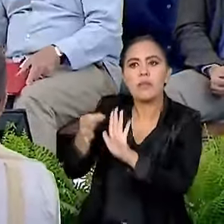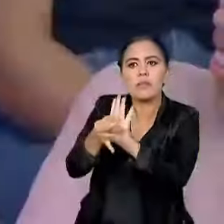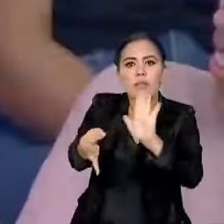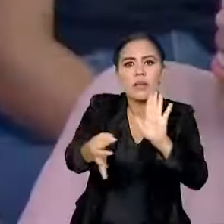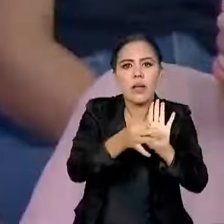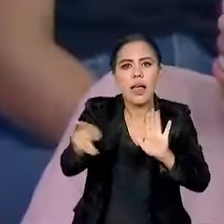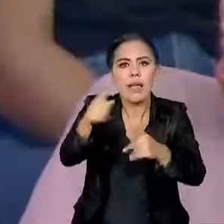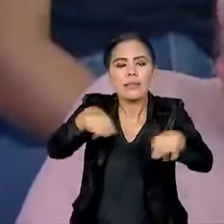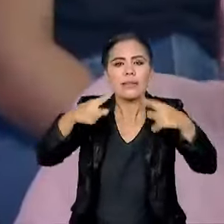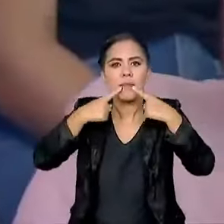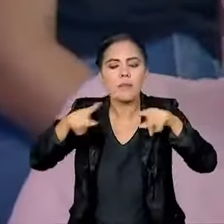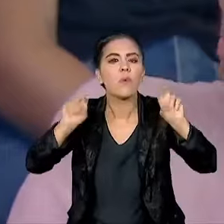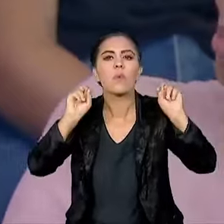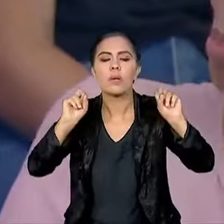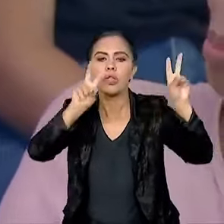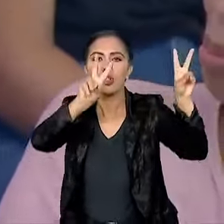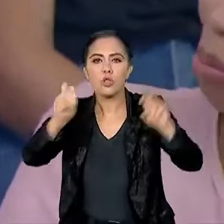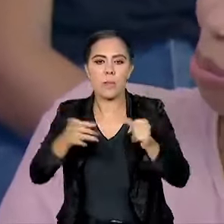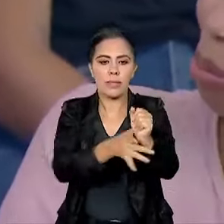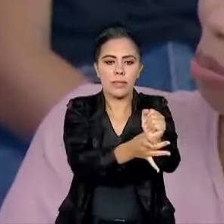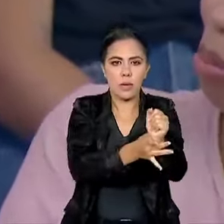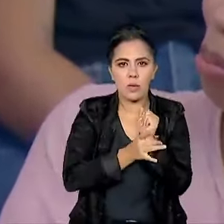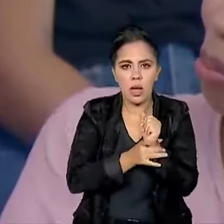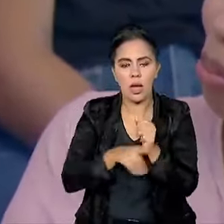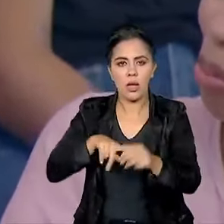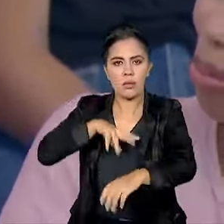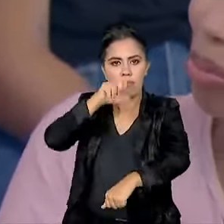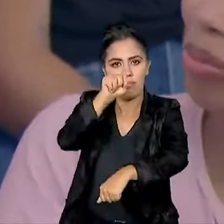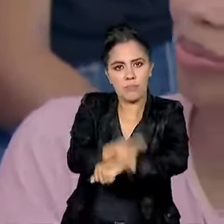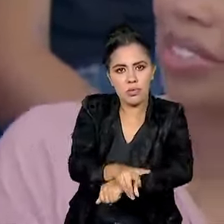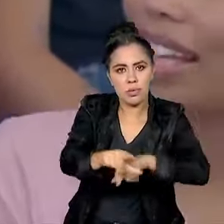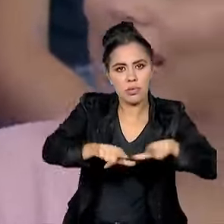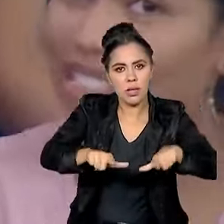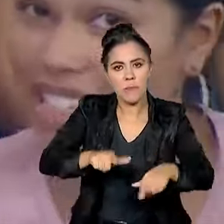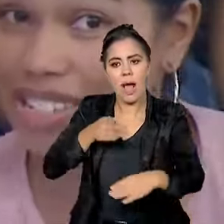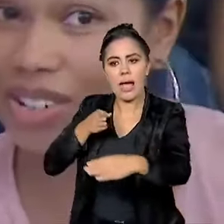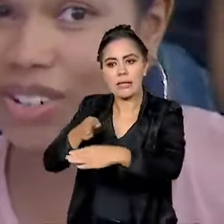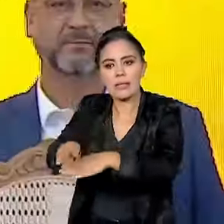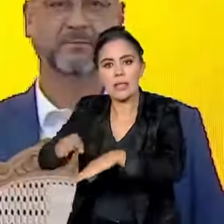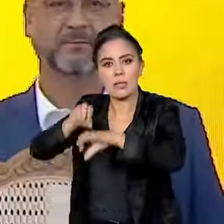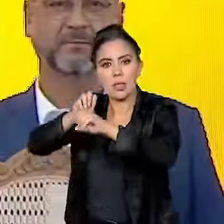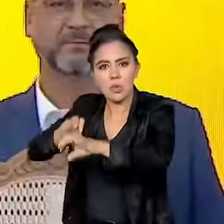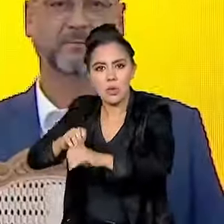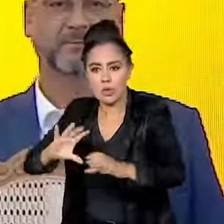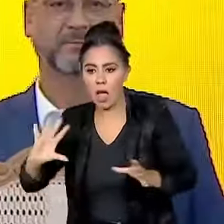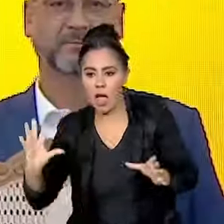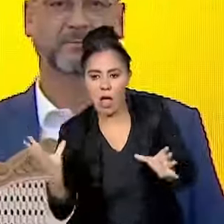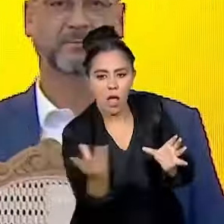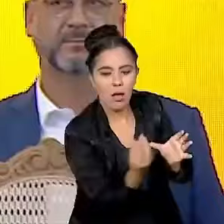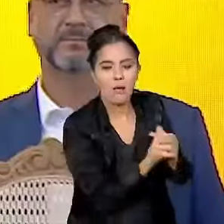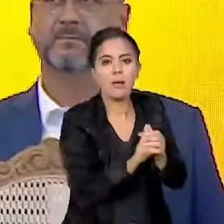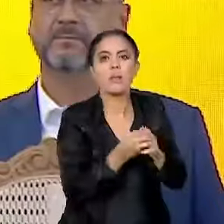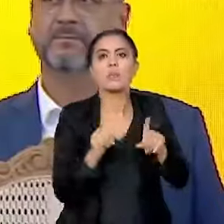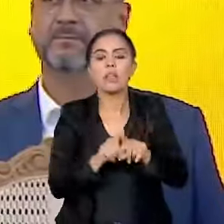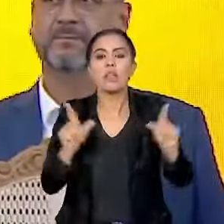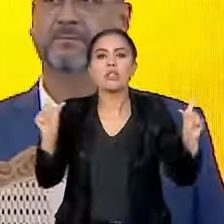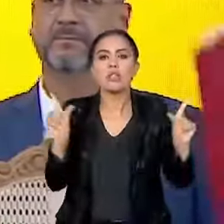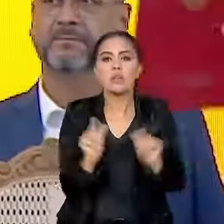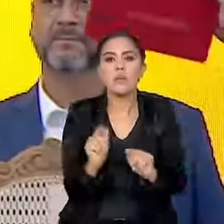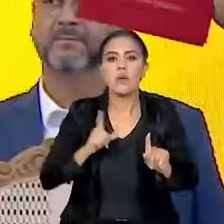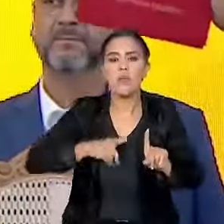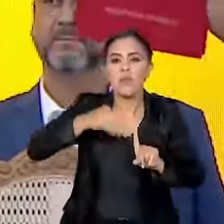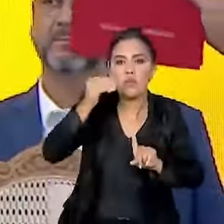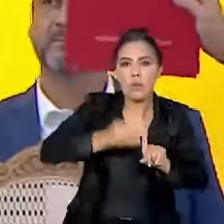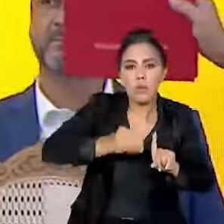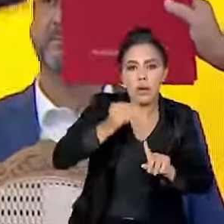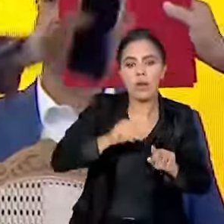segurança, empregabilidade, acesso à educação. Então, nesse pacote, a gente fala da redução de vulnerabilidades sociais,